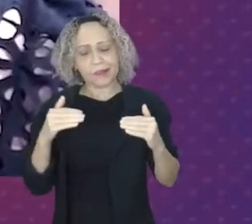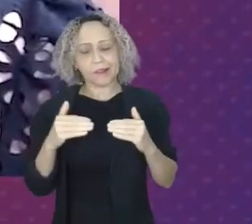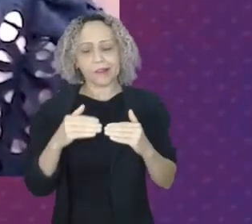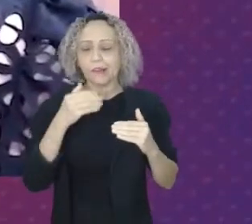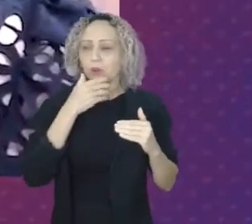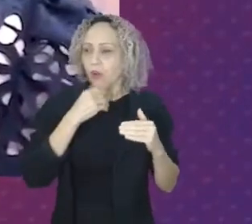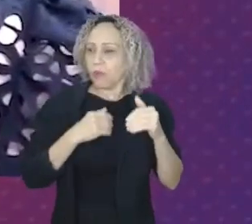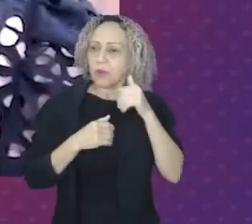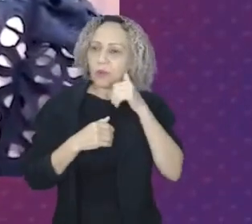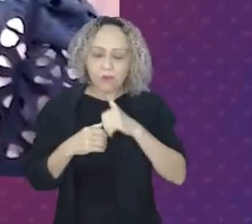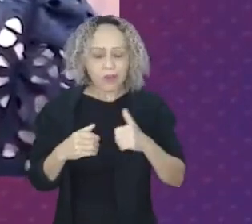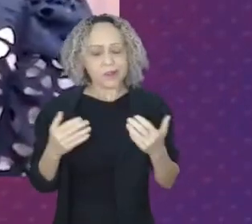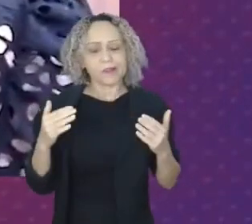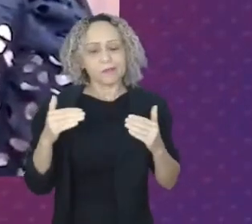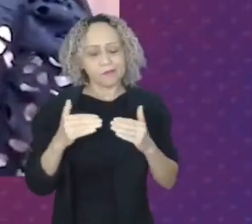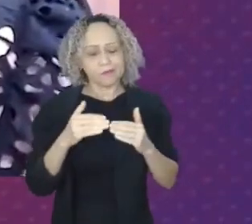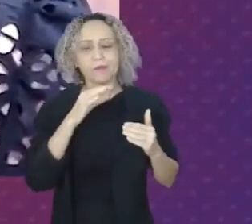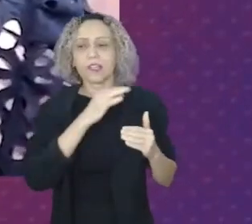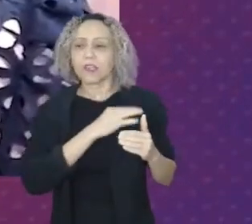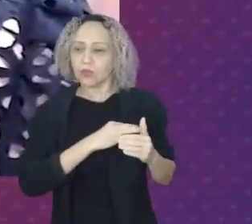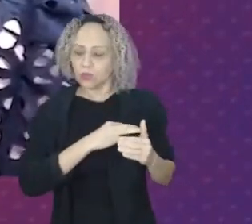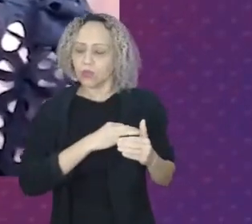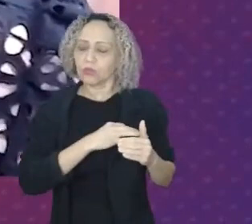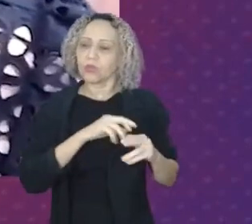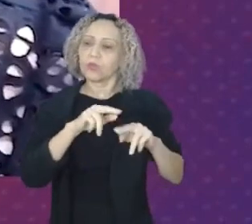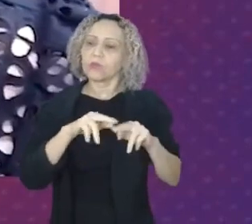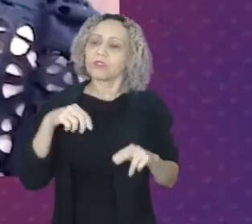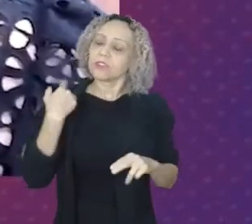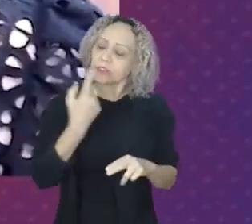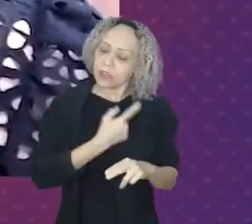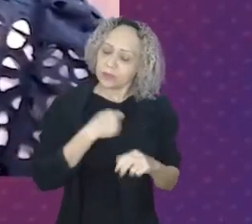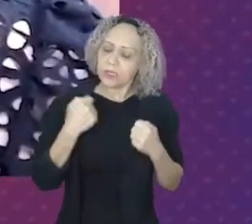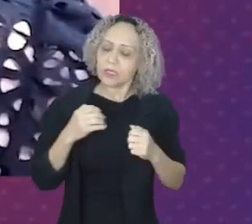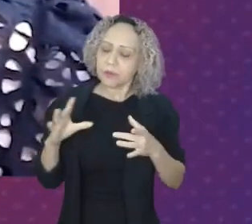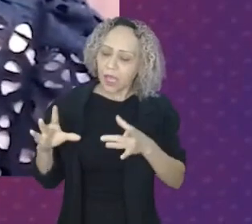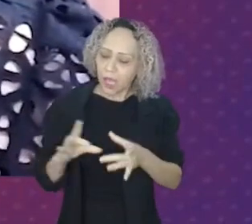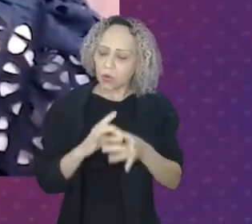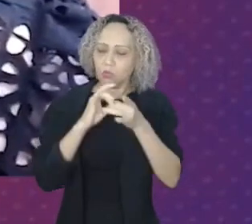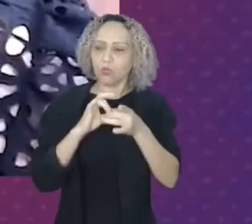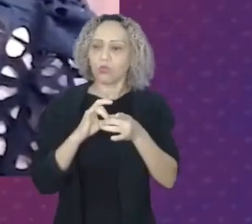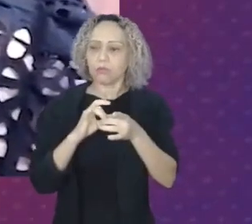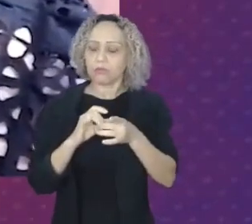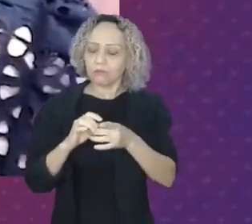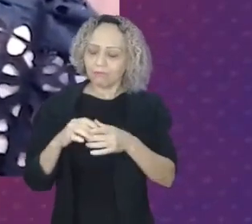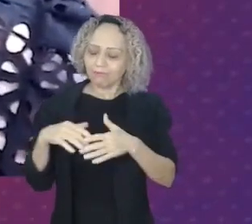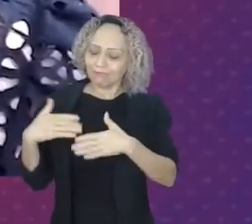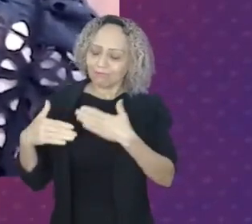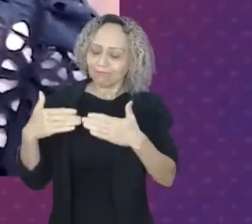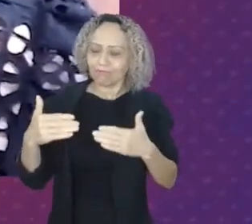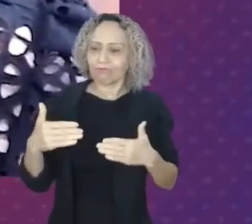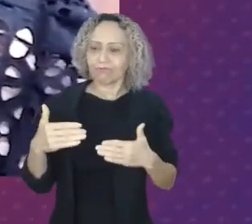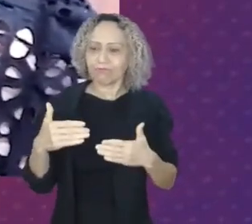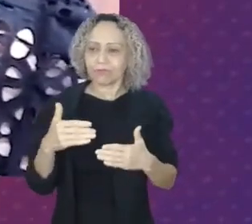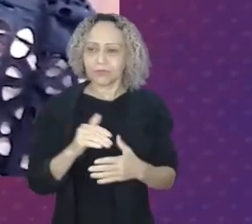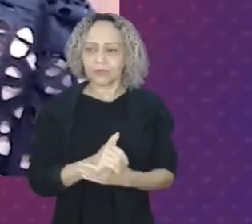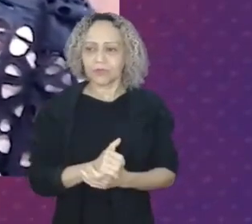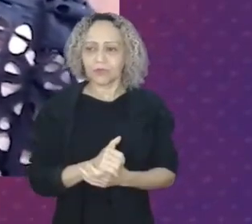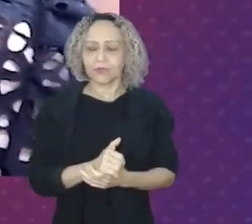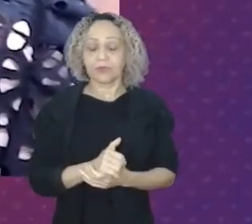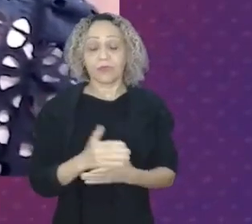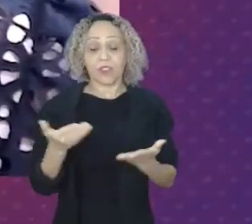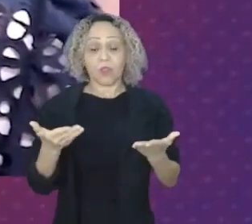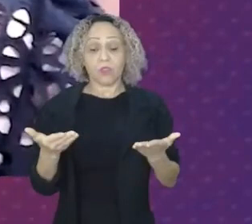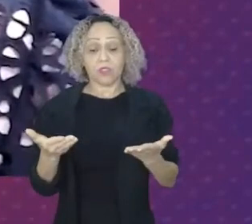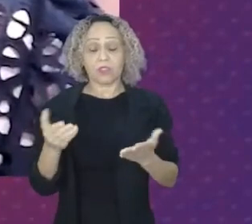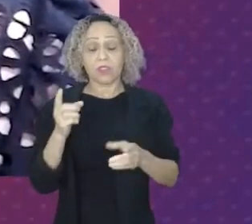nós precisamos de estar juntos. Então, neste processo, é um convite que eu deixo aqui, né, neste nosso encontro de